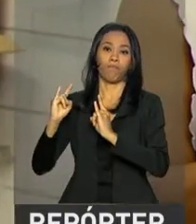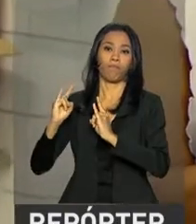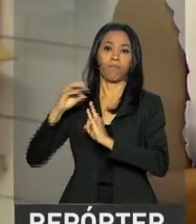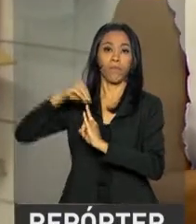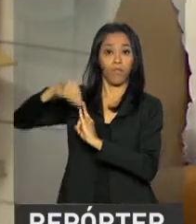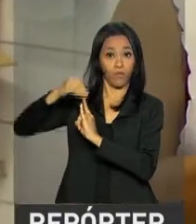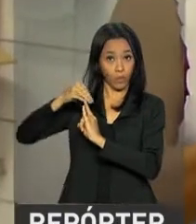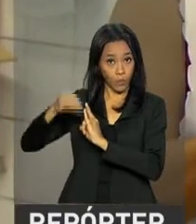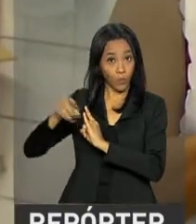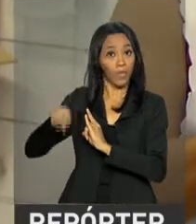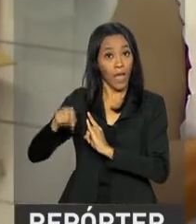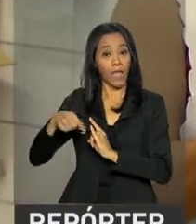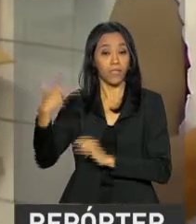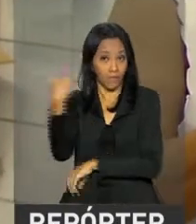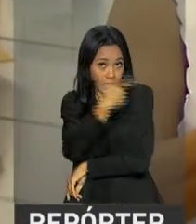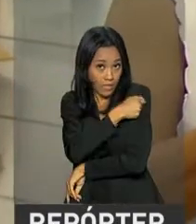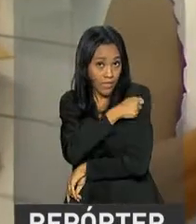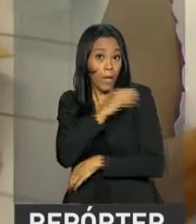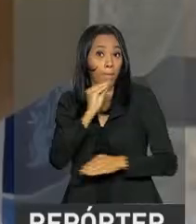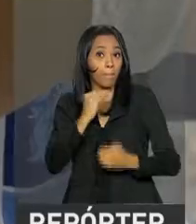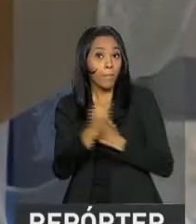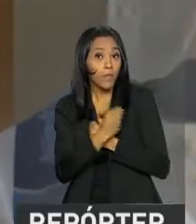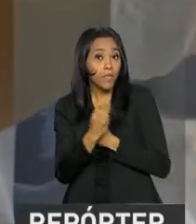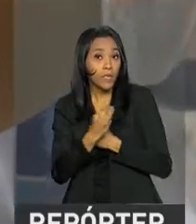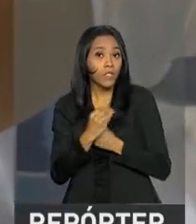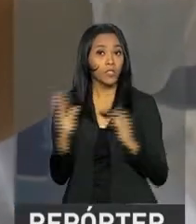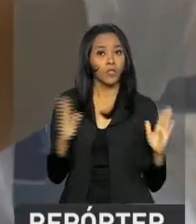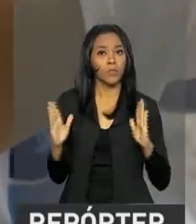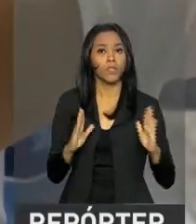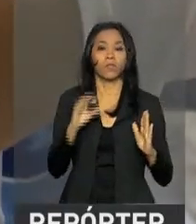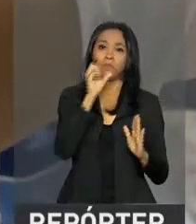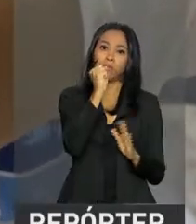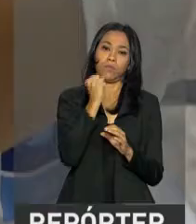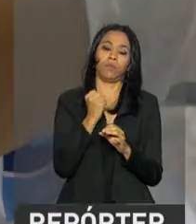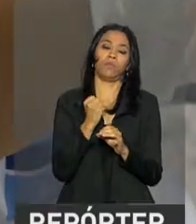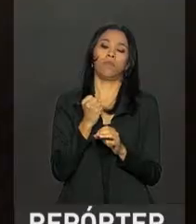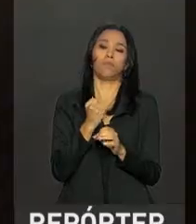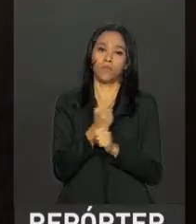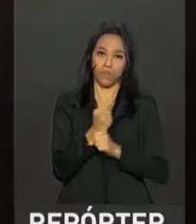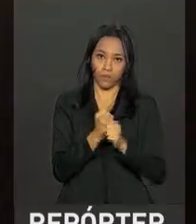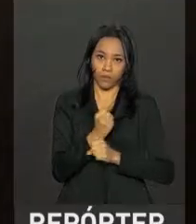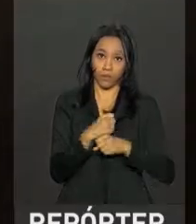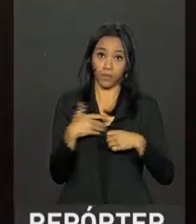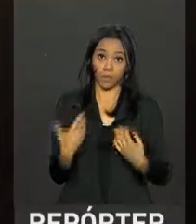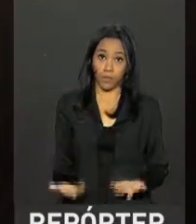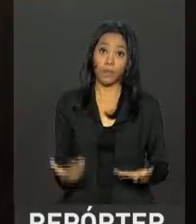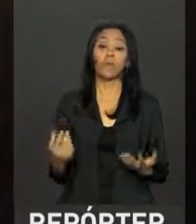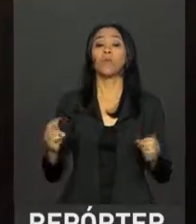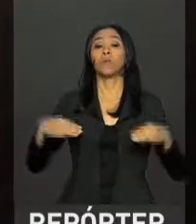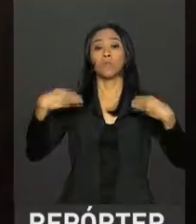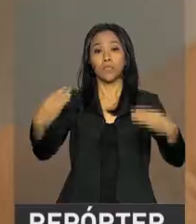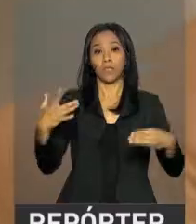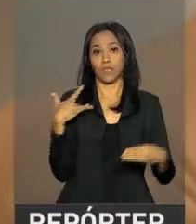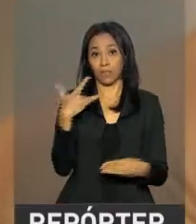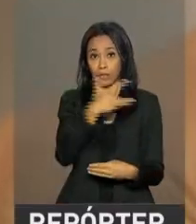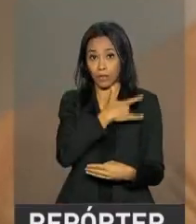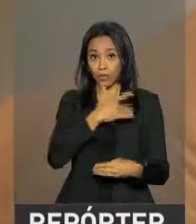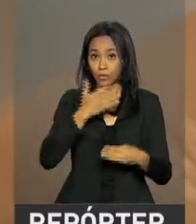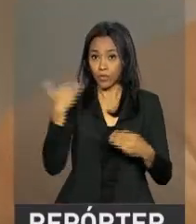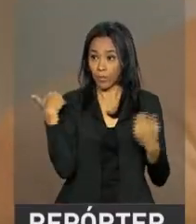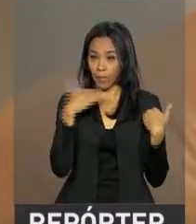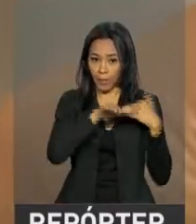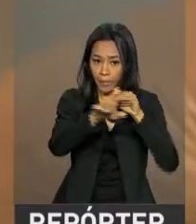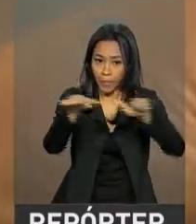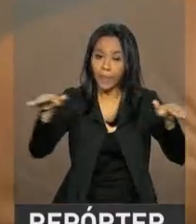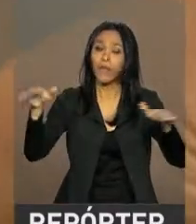fracionada protege o indivíduo por pelo menos 8 anos. O Ministério da Saúde também reforça a necessidade de a população do Rio de